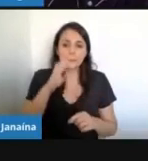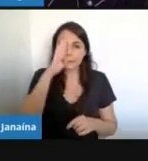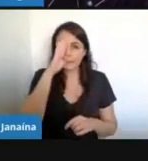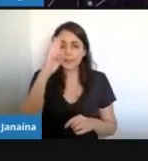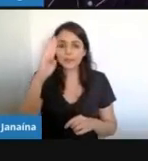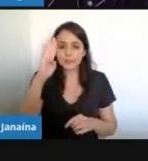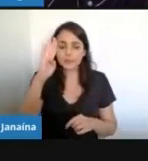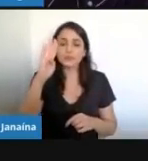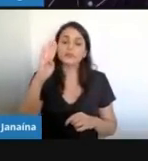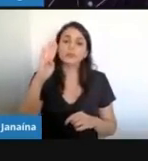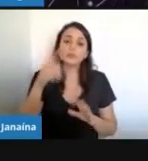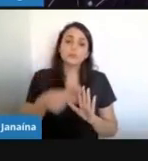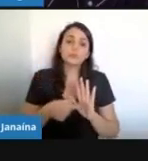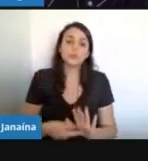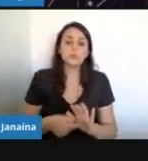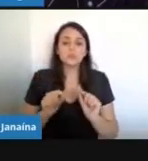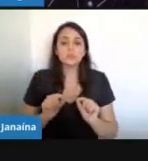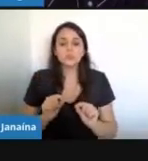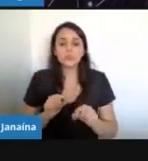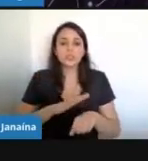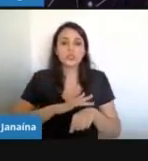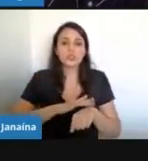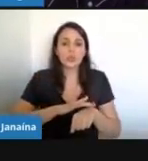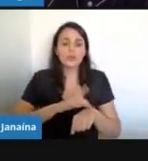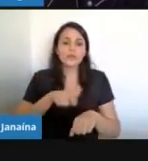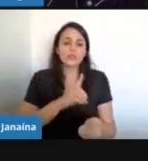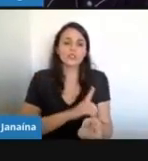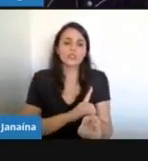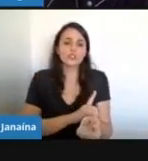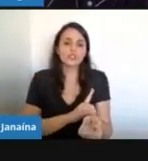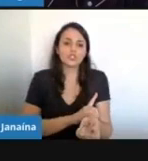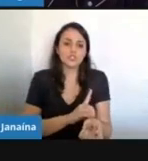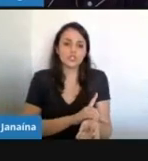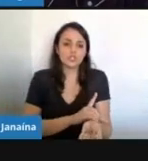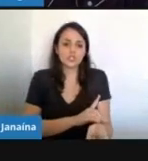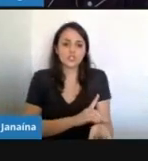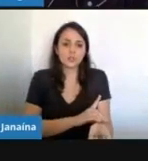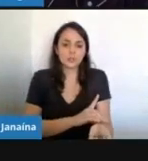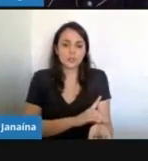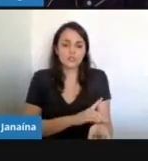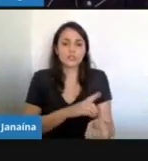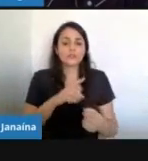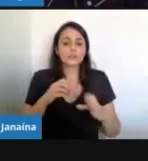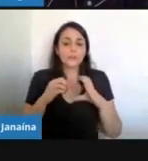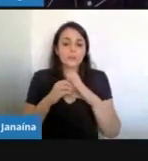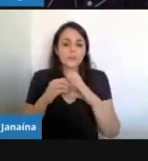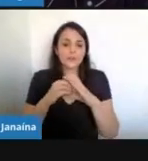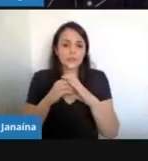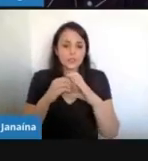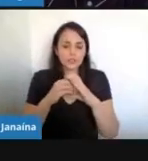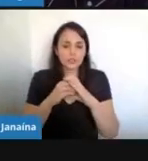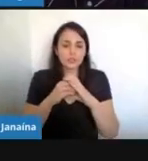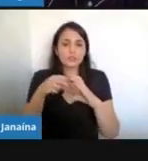priorizam aqui doenças como diabetes, né? Na Centro-Oeste e